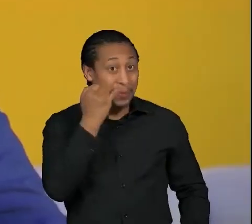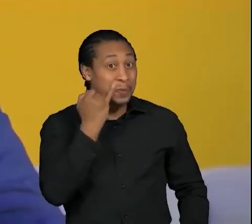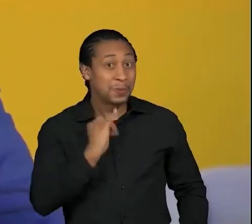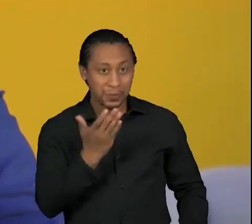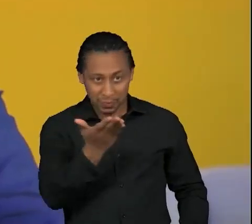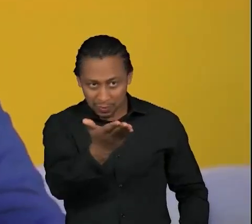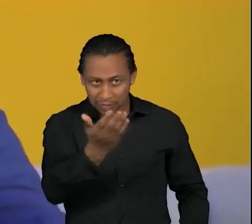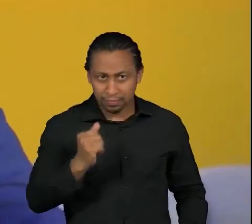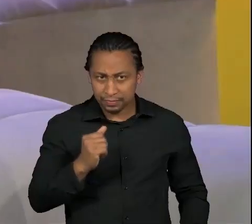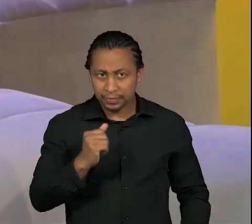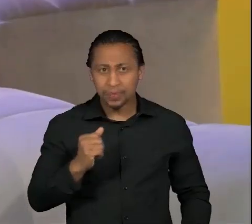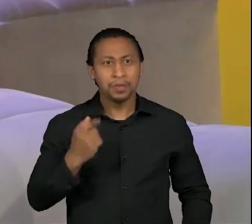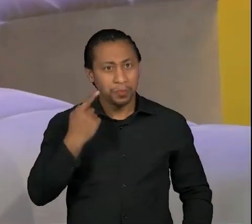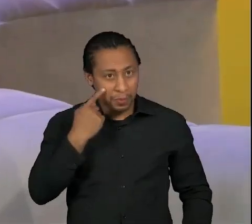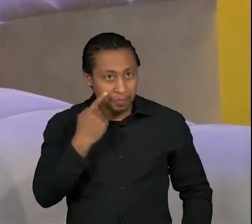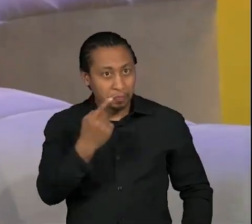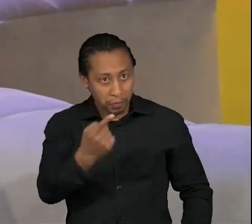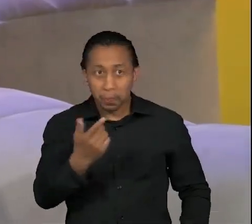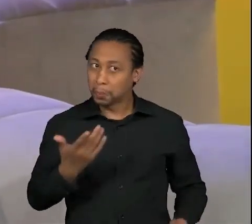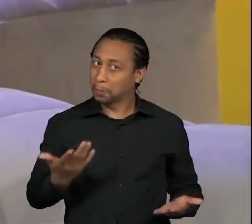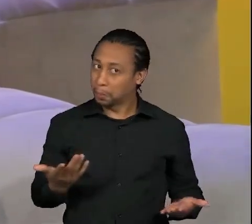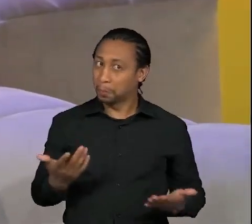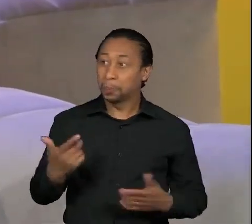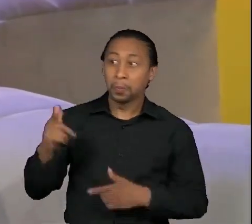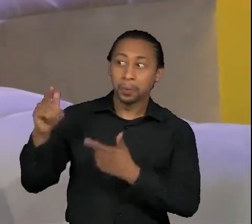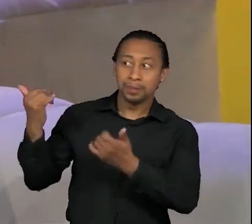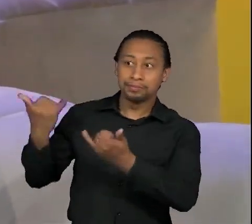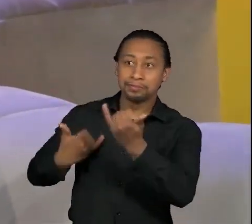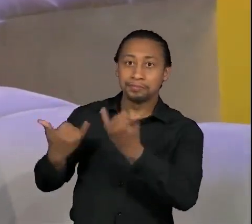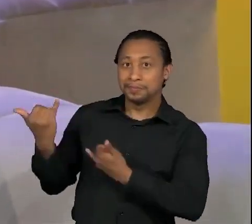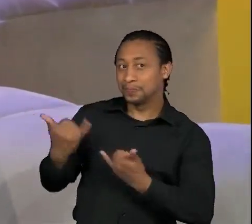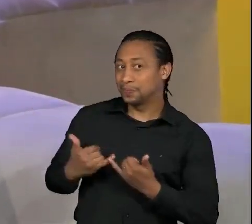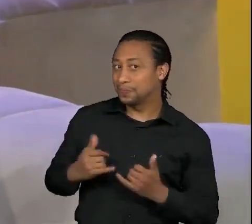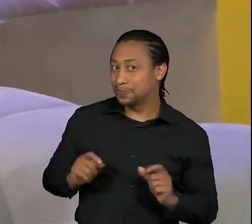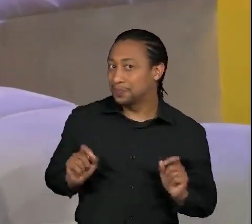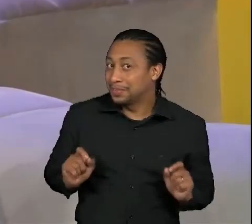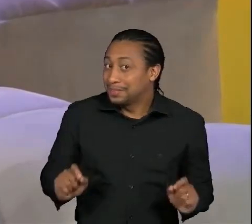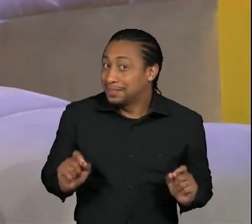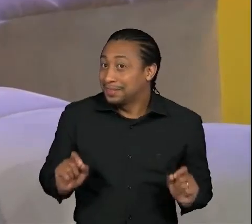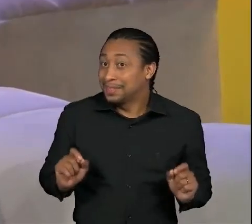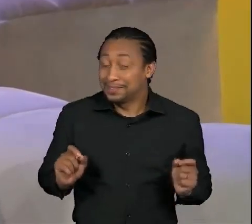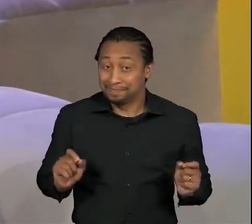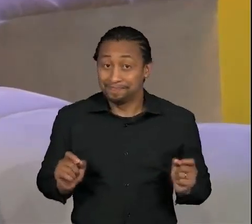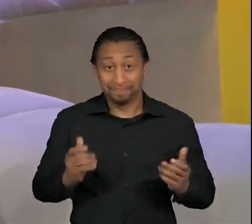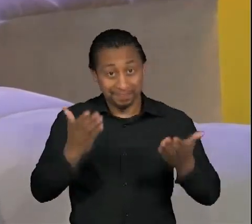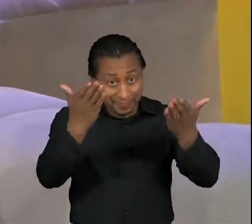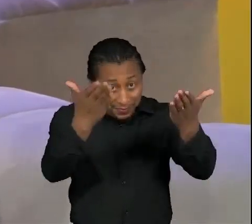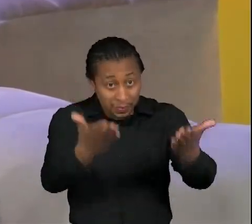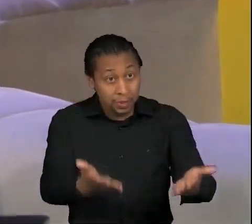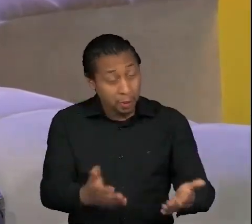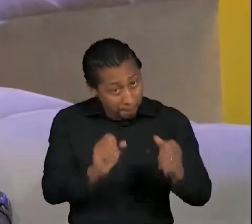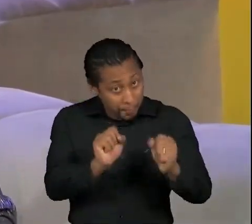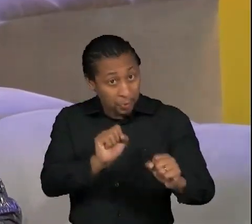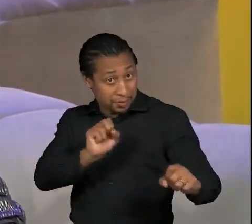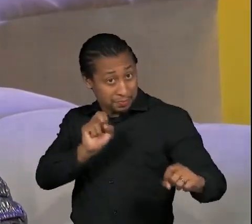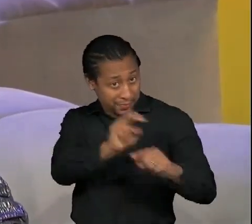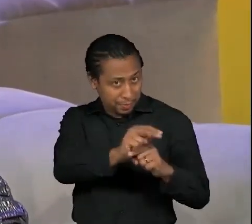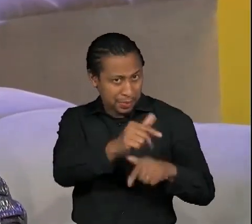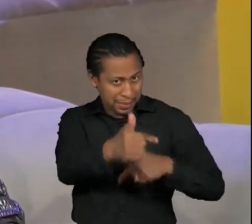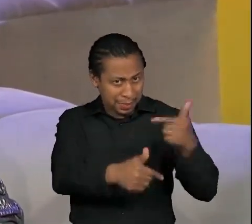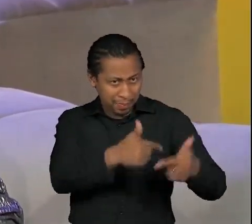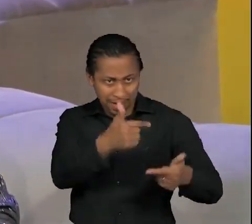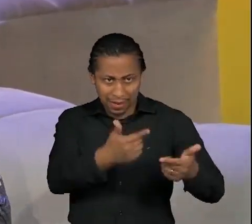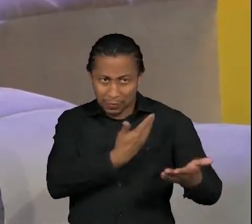Você sabe que eu ouvi de boas línguas, ótimas línguas, que talvez a gente possa ter você no governo. Não sei se é